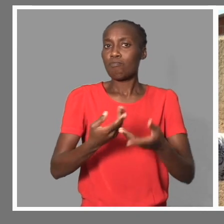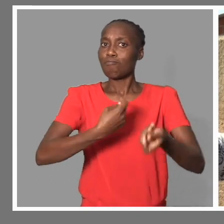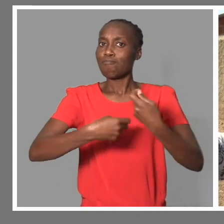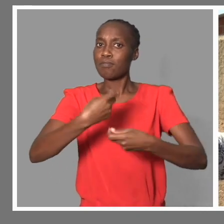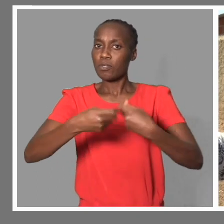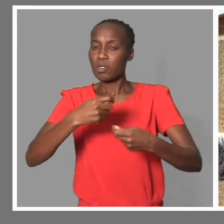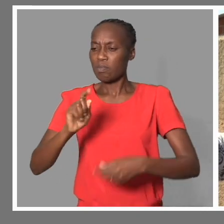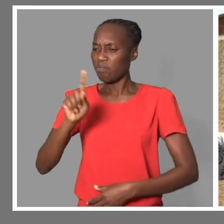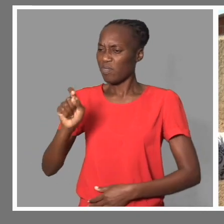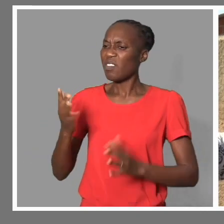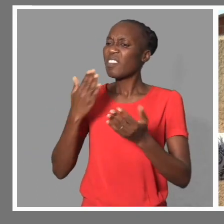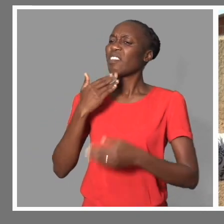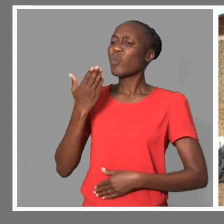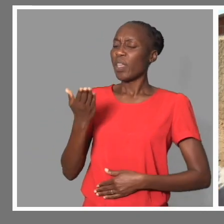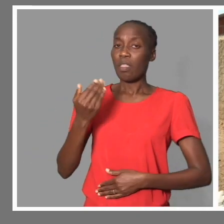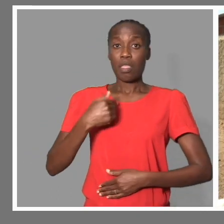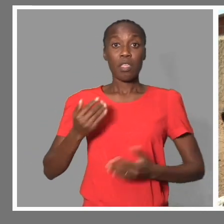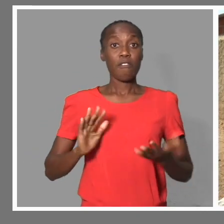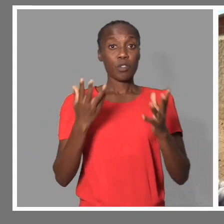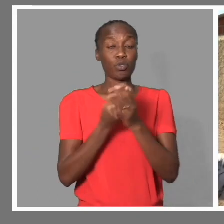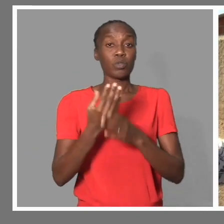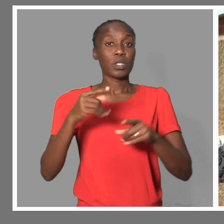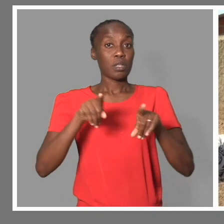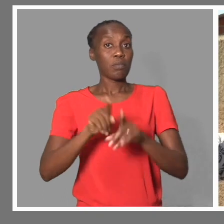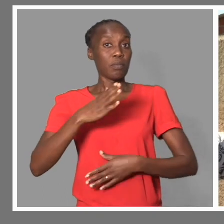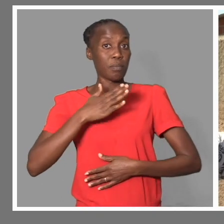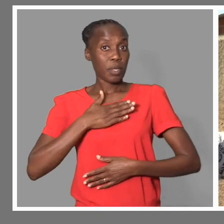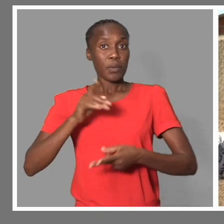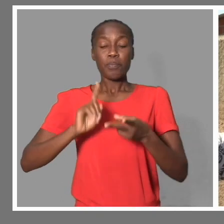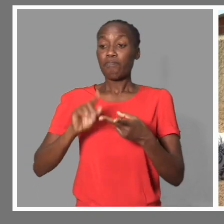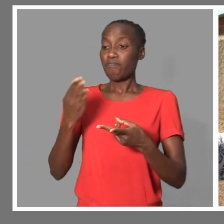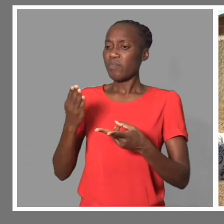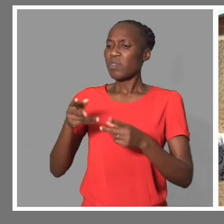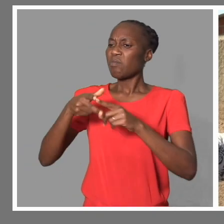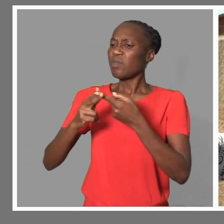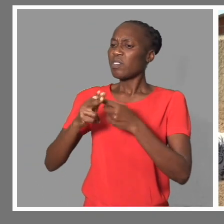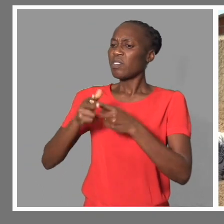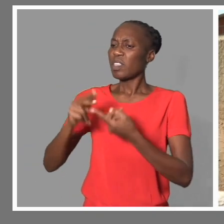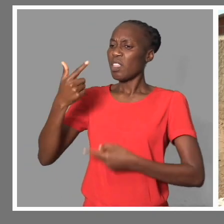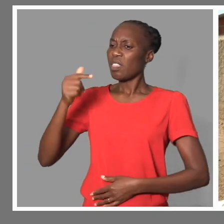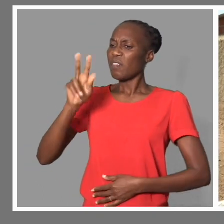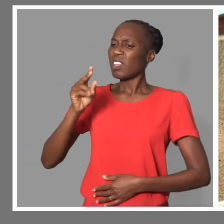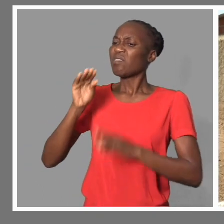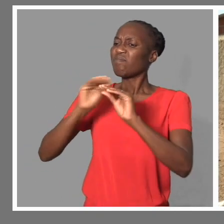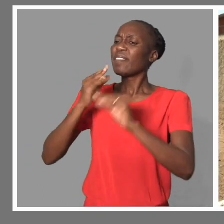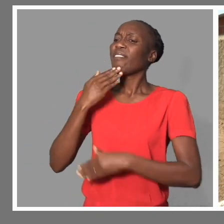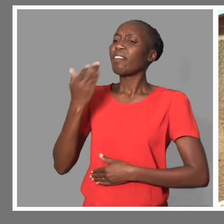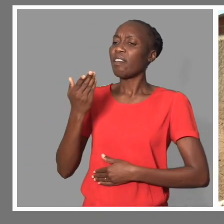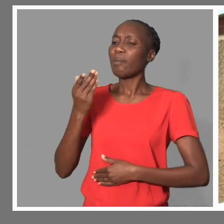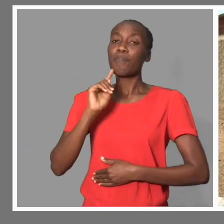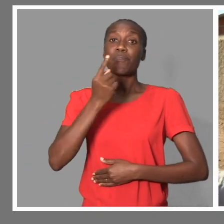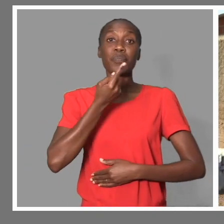sobrevivência e como combustível para revendê-lo aqui ao vivo com os meus irmãos